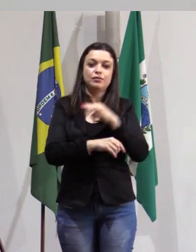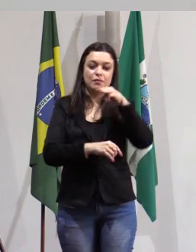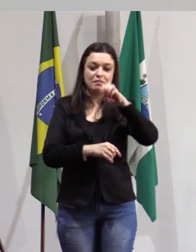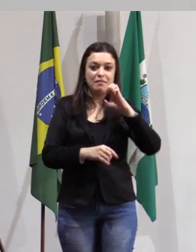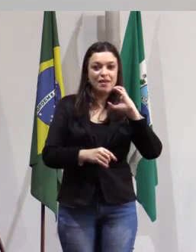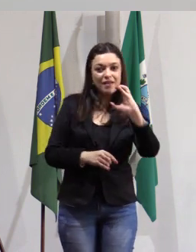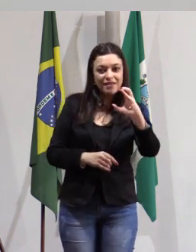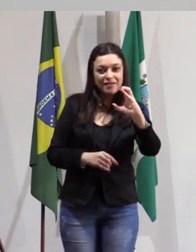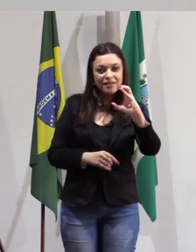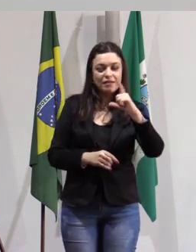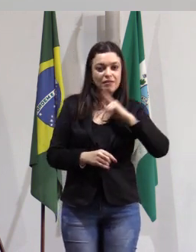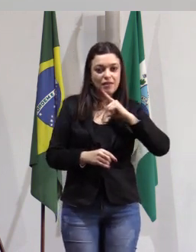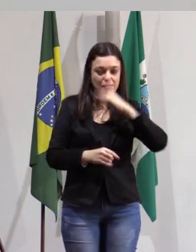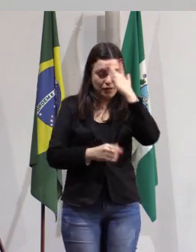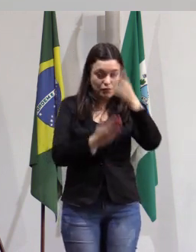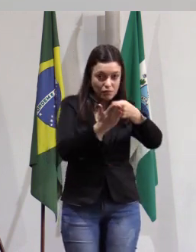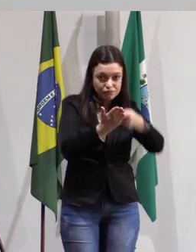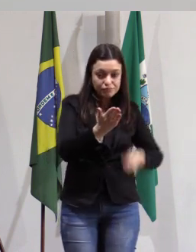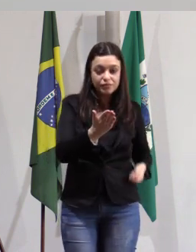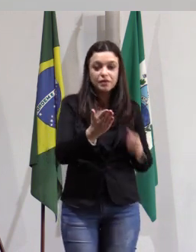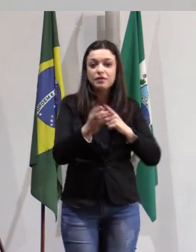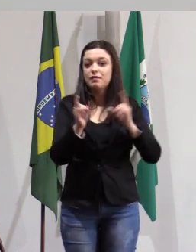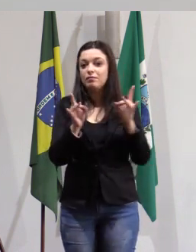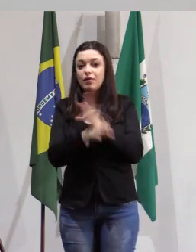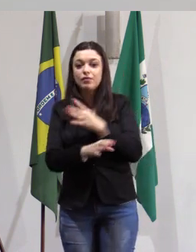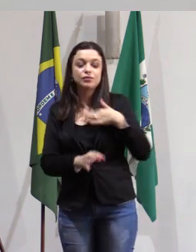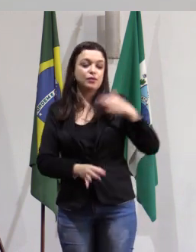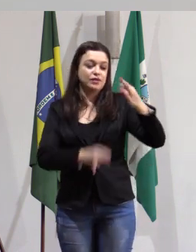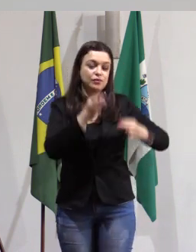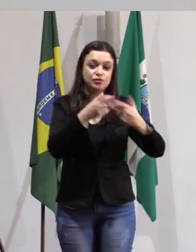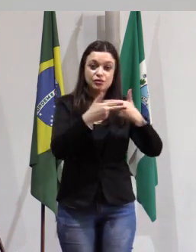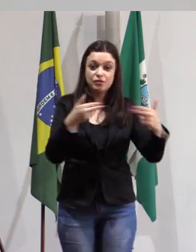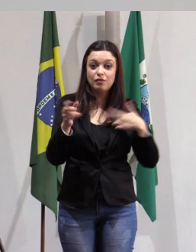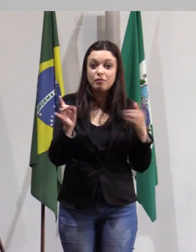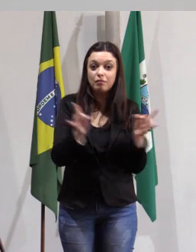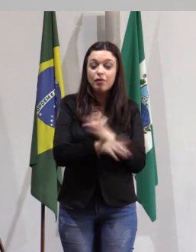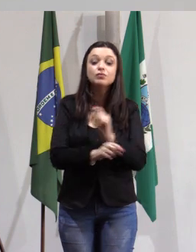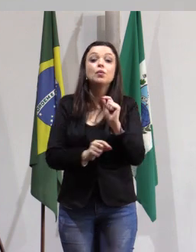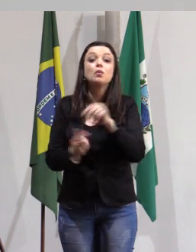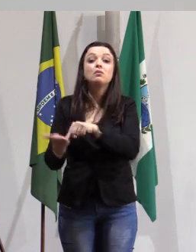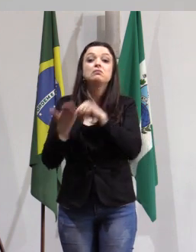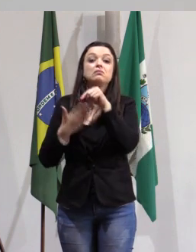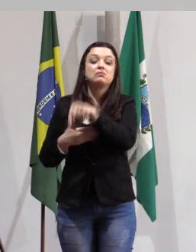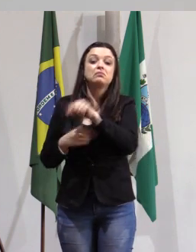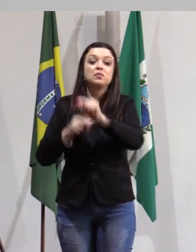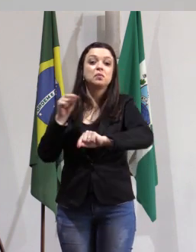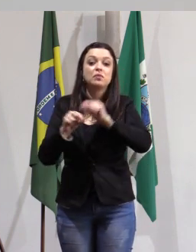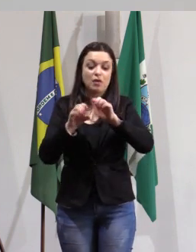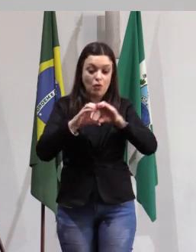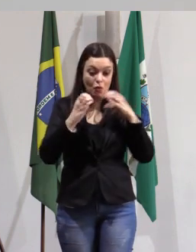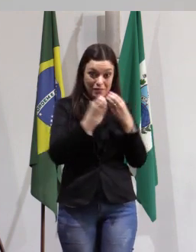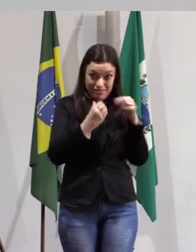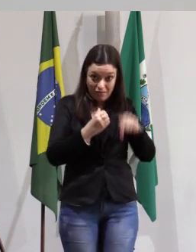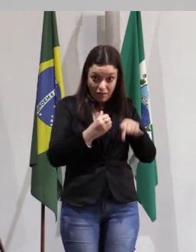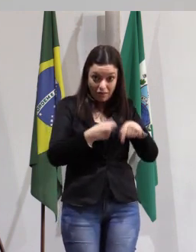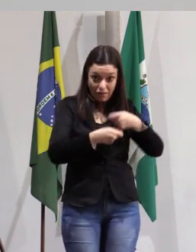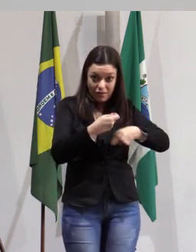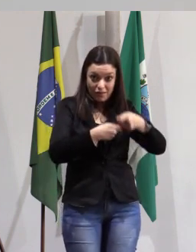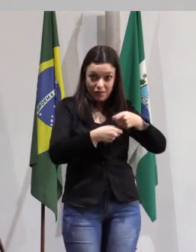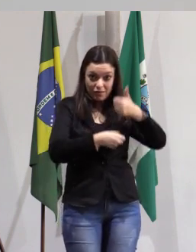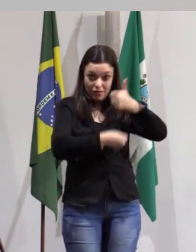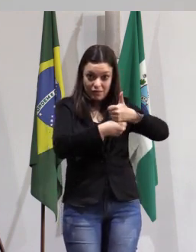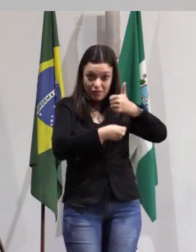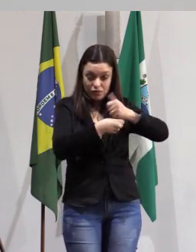será previsto em ato do Poder Executivo, isso será previsto pelo Comitê Gestor dos Fundos de